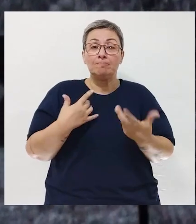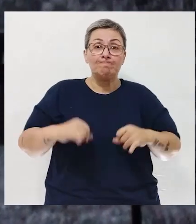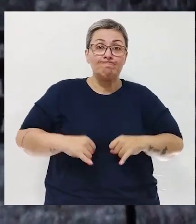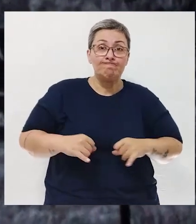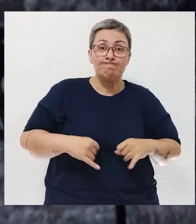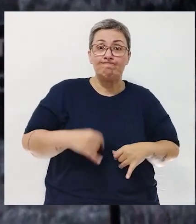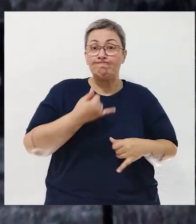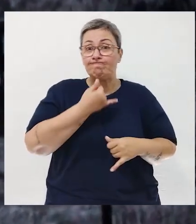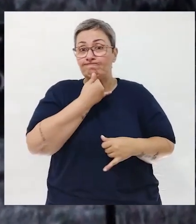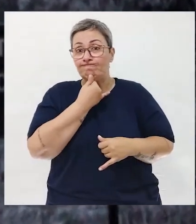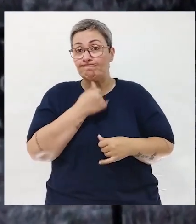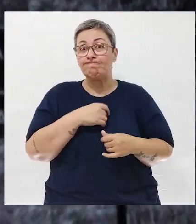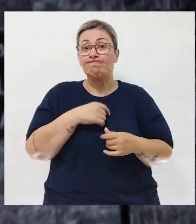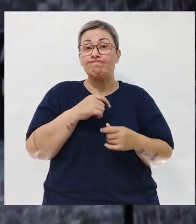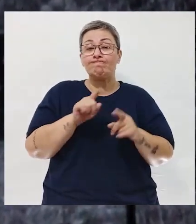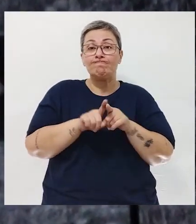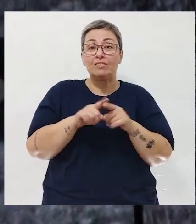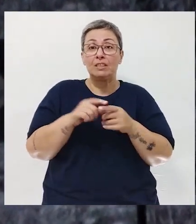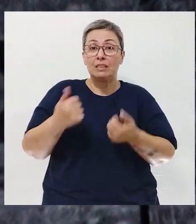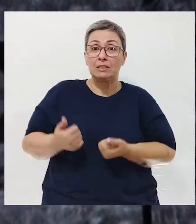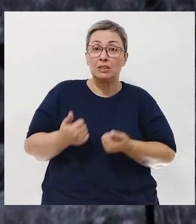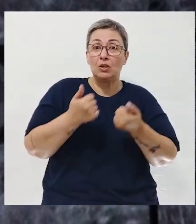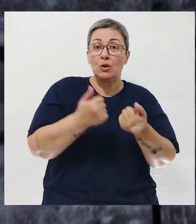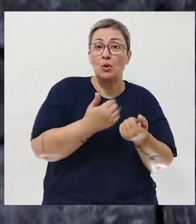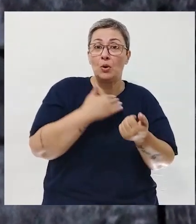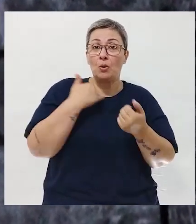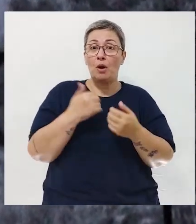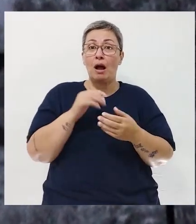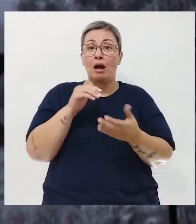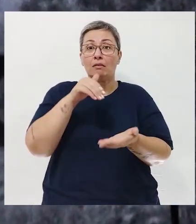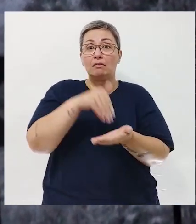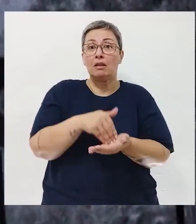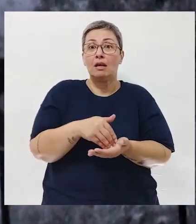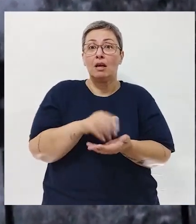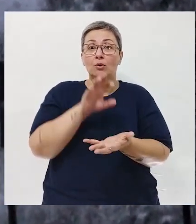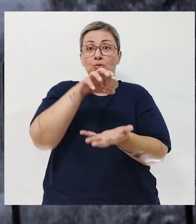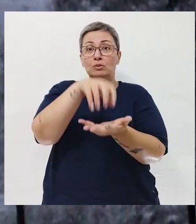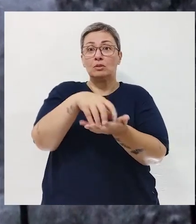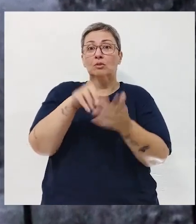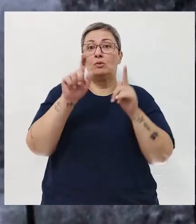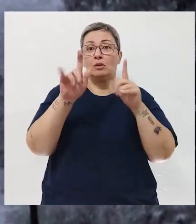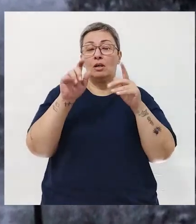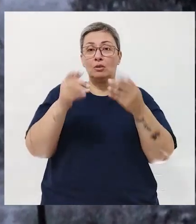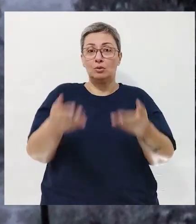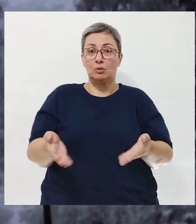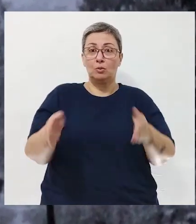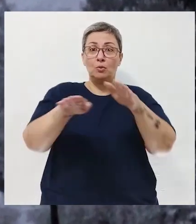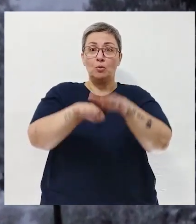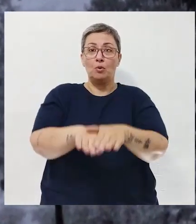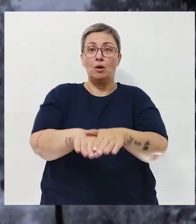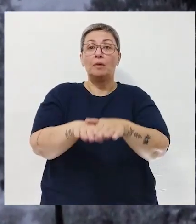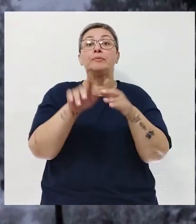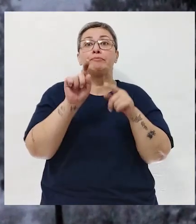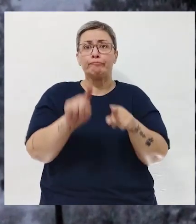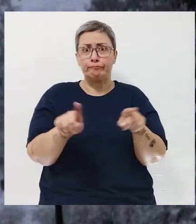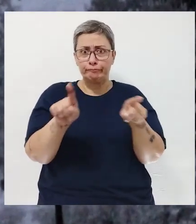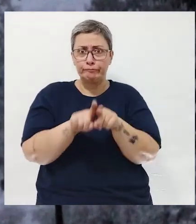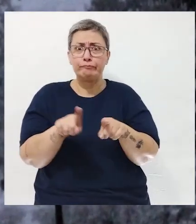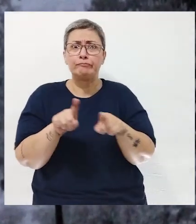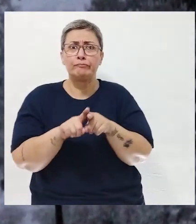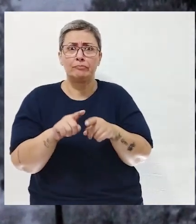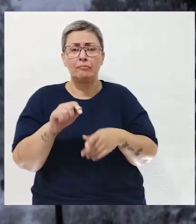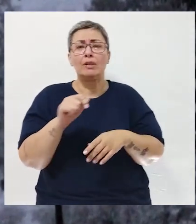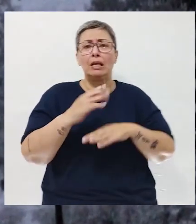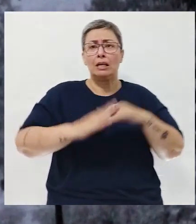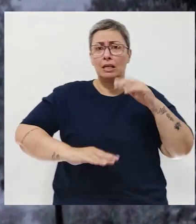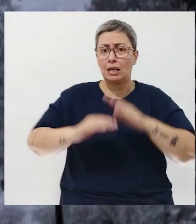os próprios moradores carregavam os defuntos até o centro de Guarulhos para serem enterrados. Detalhe, além de ser uma